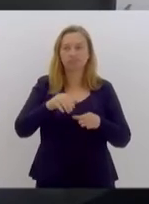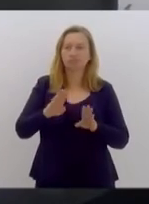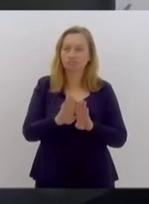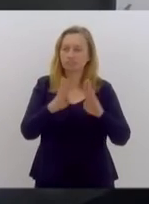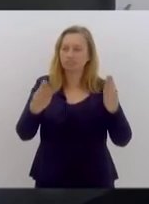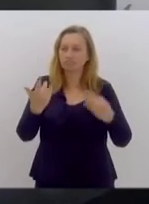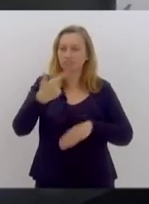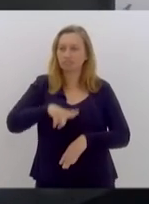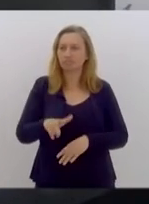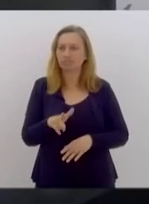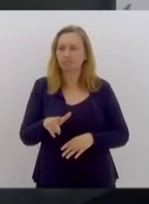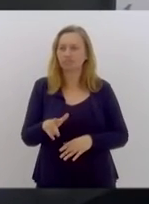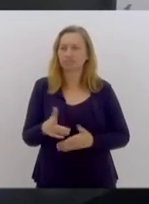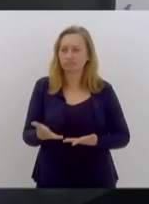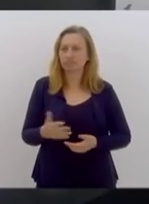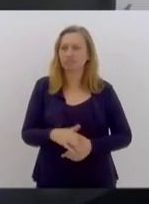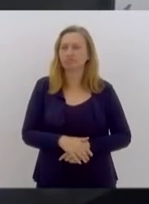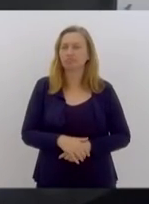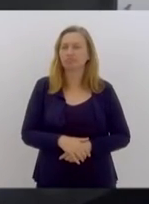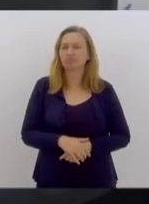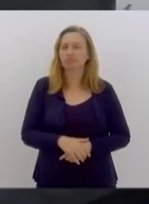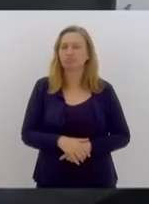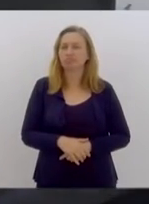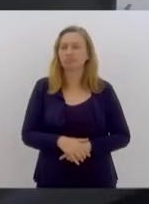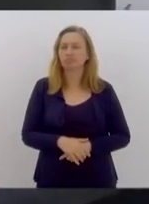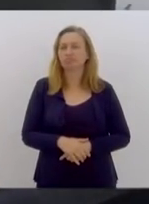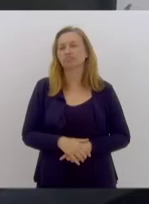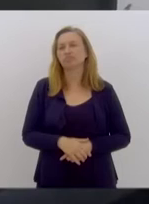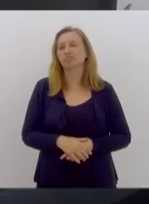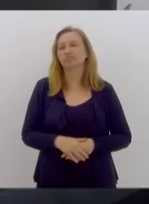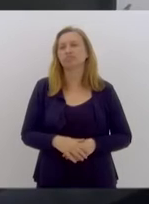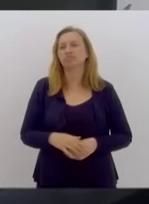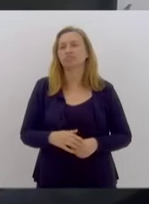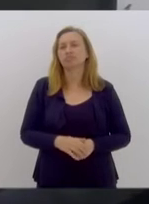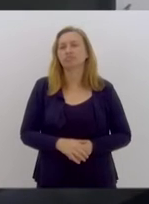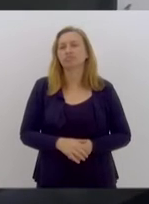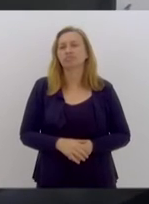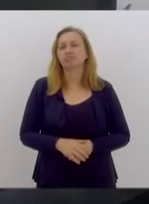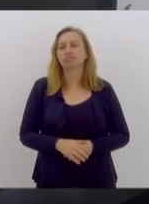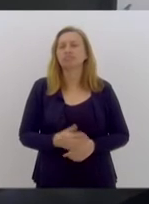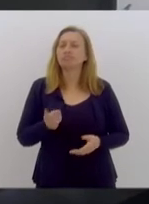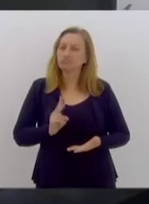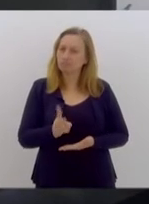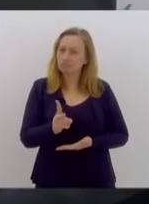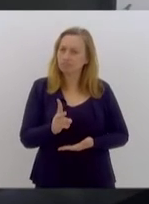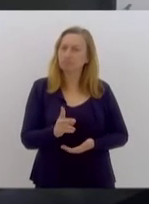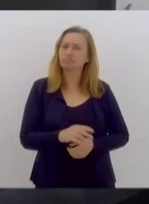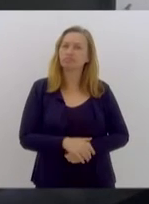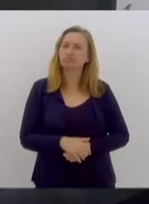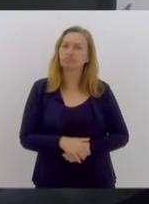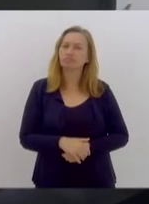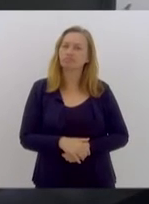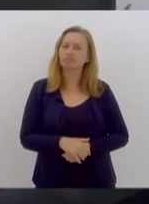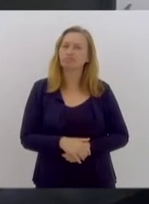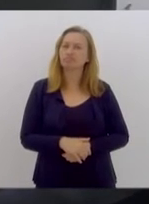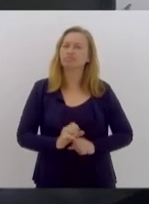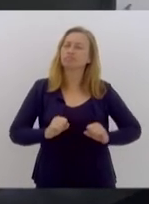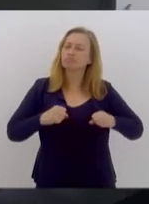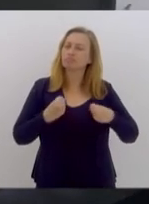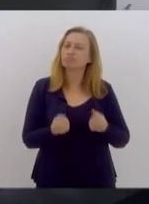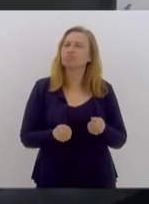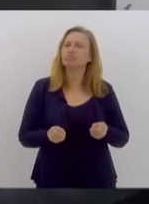Santa Cruz a maior parte da população já tinha se virar de outro jeito para poder chegar no local de trabalho então eu continuo nessa minha determinação